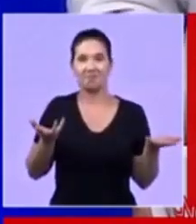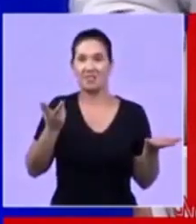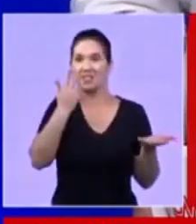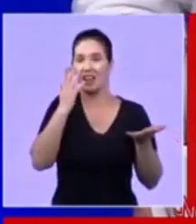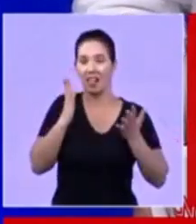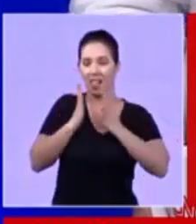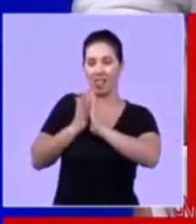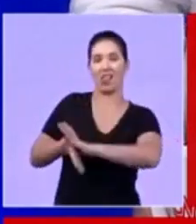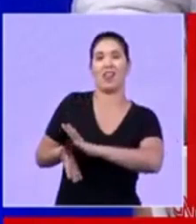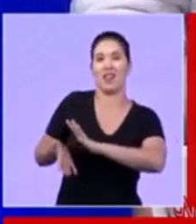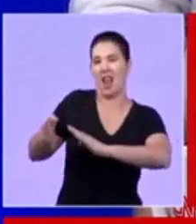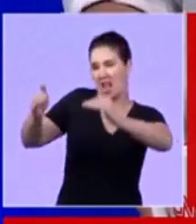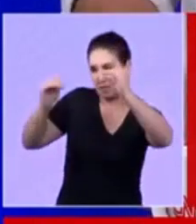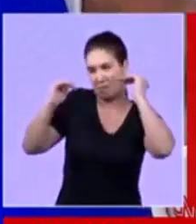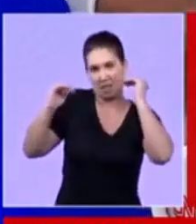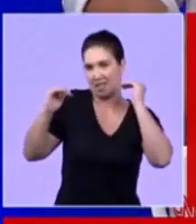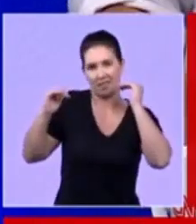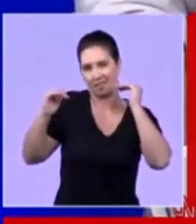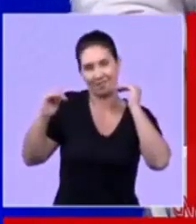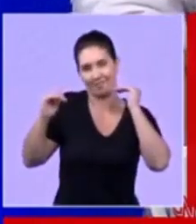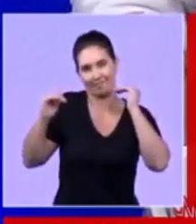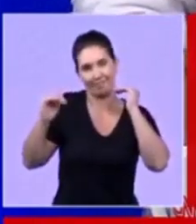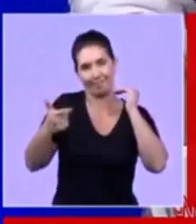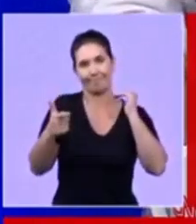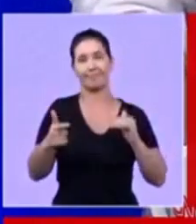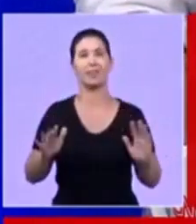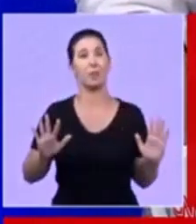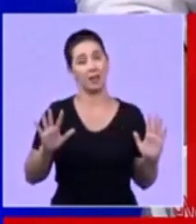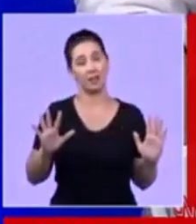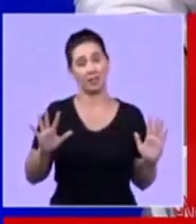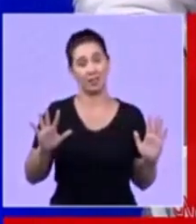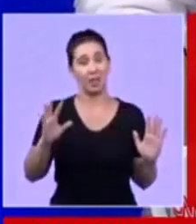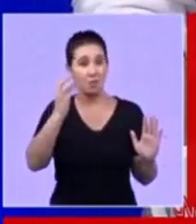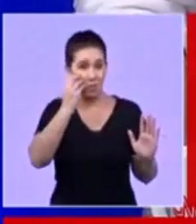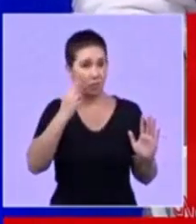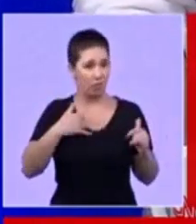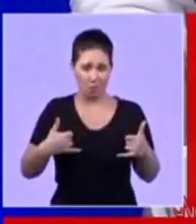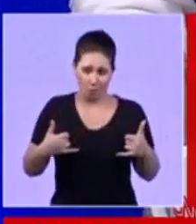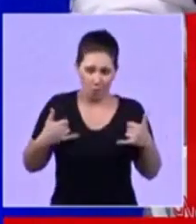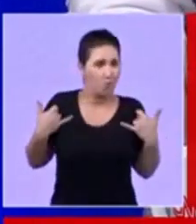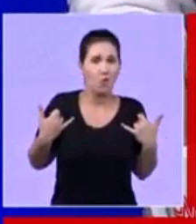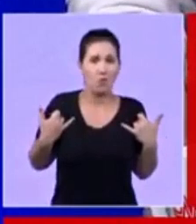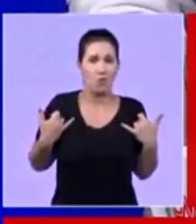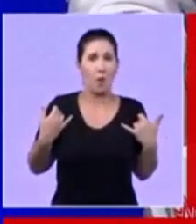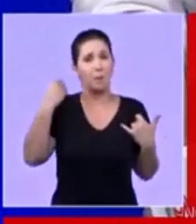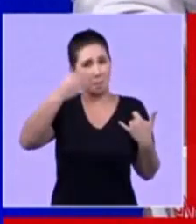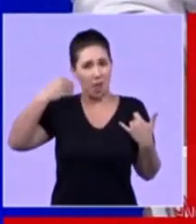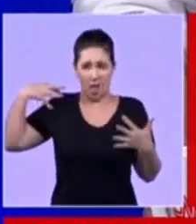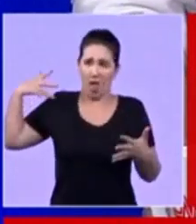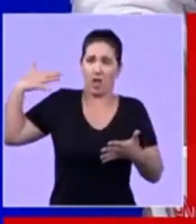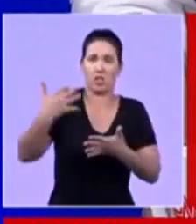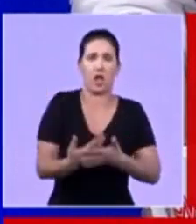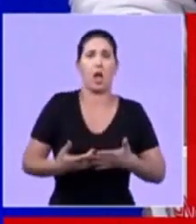jocosa e pouco respeitosa Bruno eu tenho muito orgulho da minha experiência no movimento